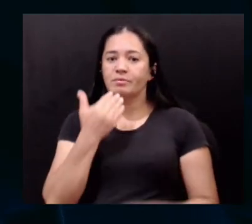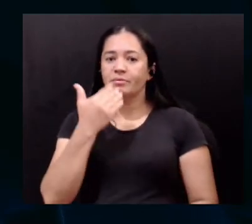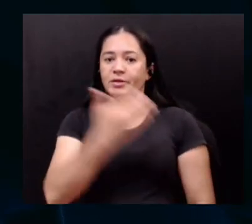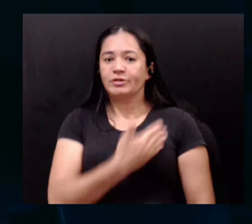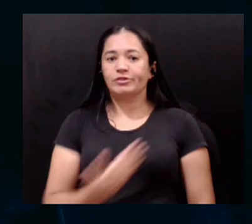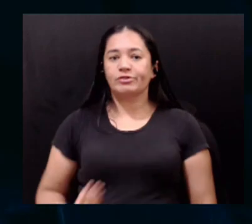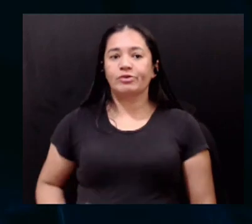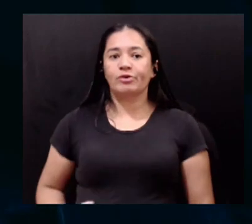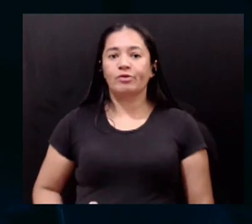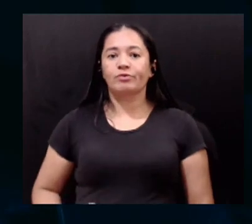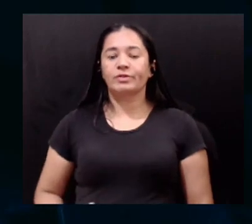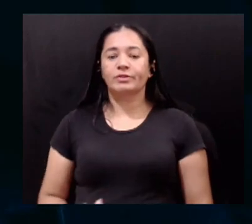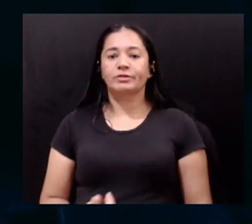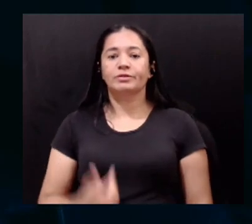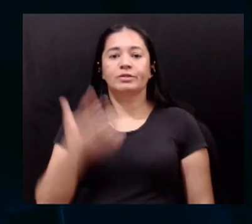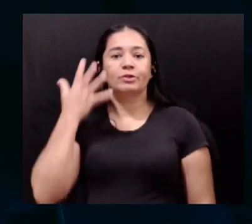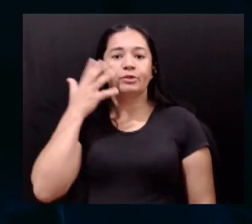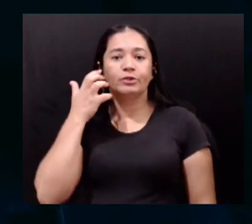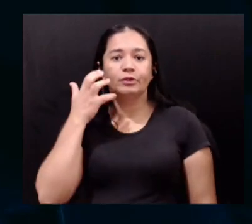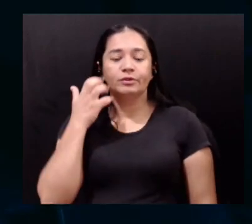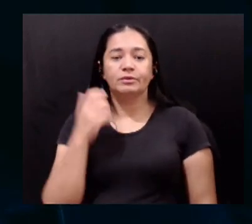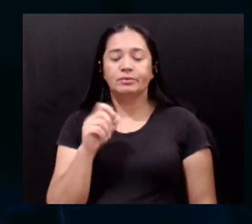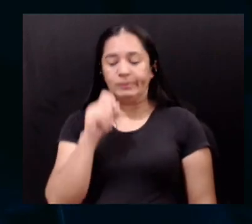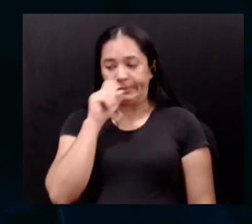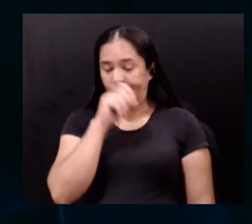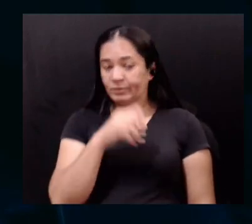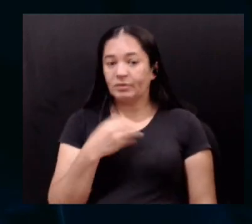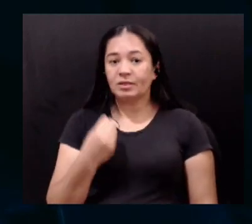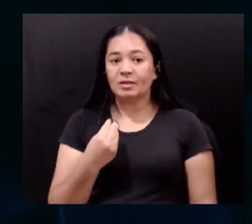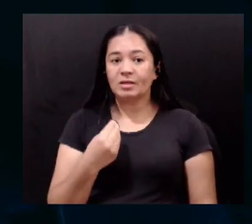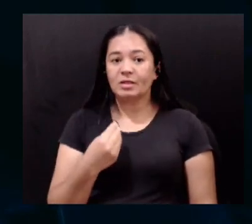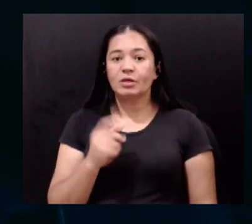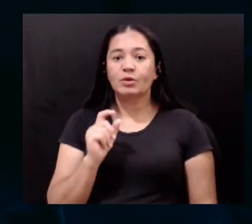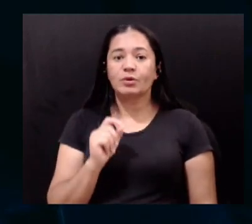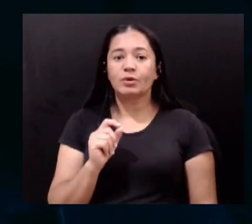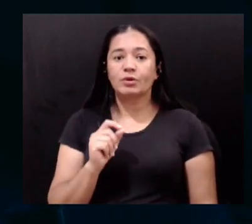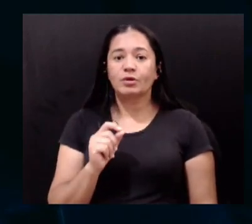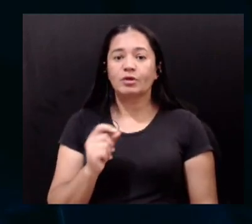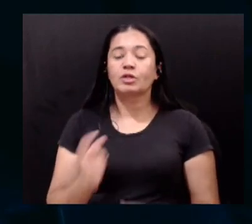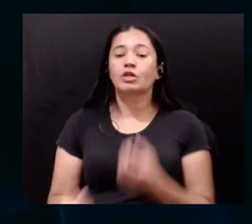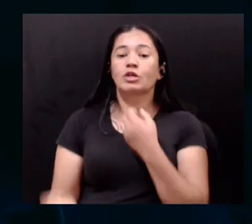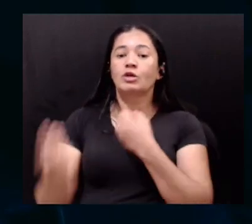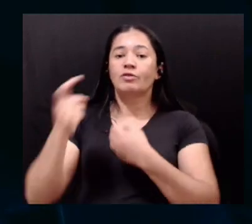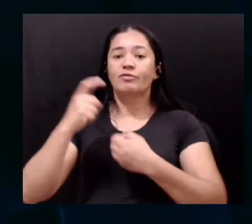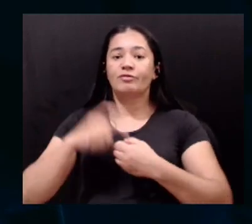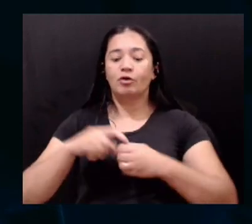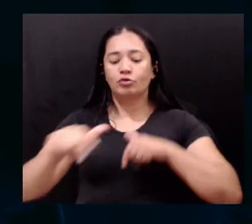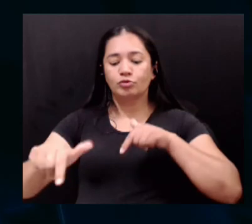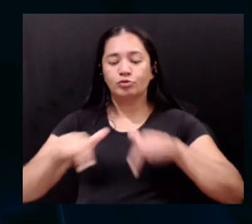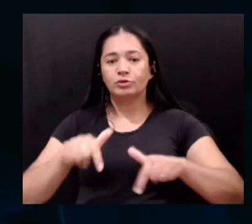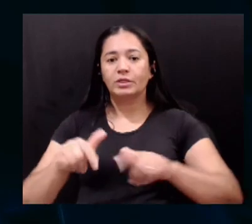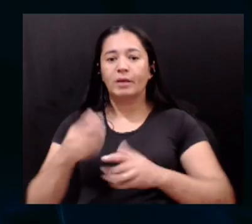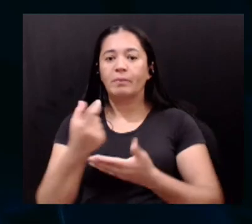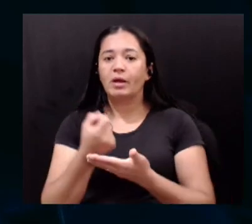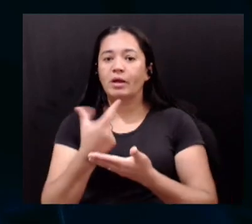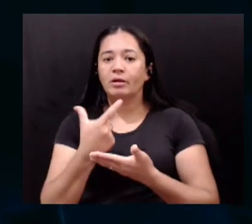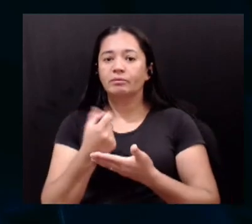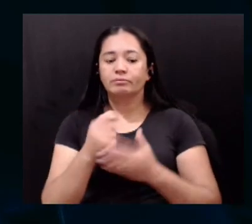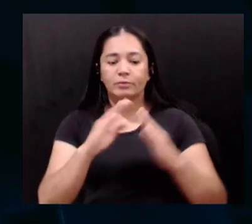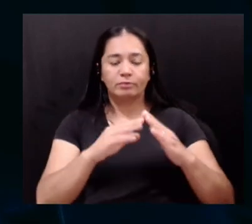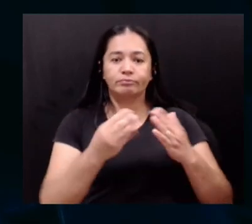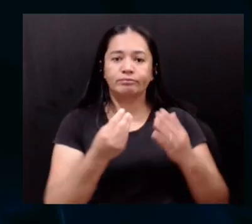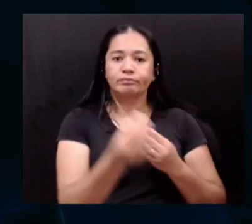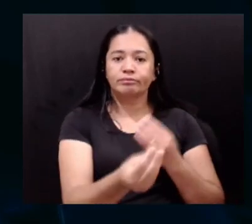Paulo, Tarcísio de Freitas, para que determine o restabelecimento do serviço de entrega domiciliar dos